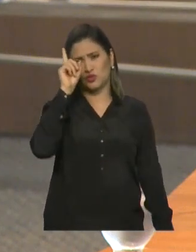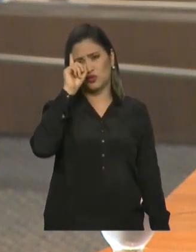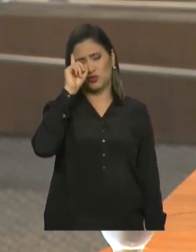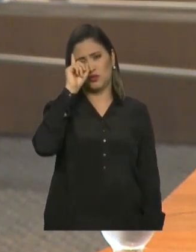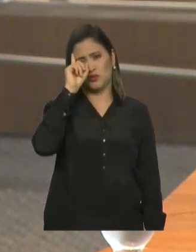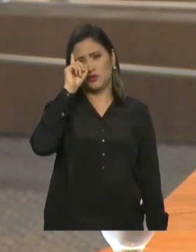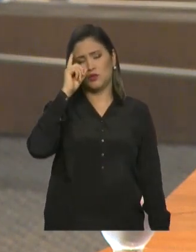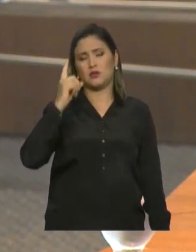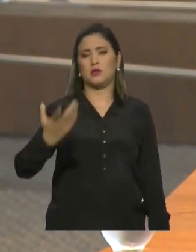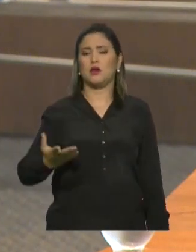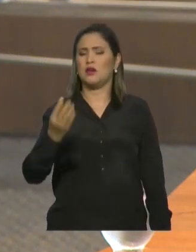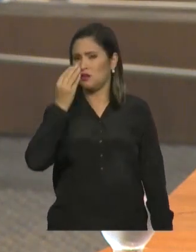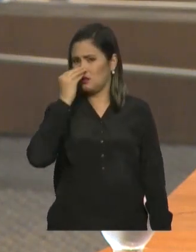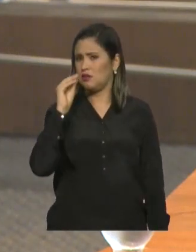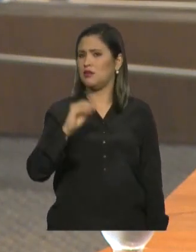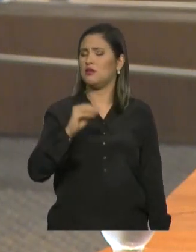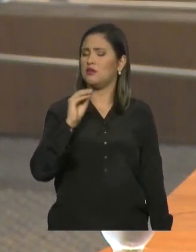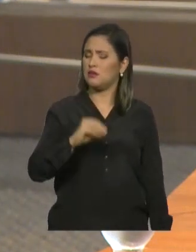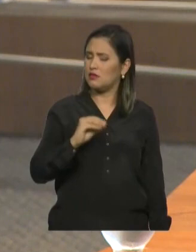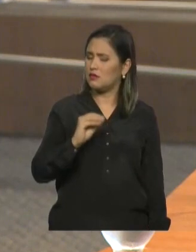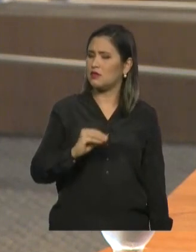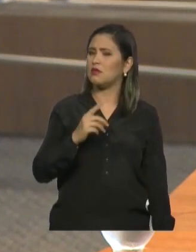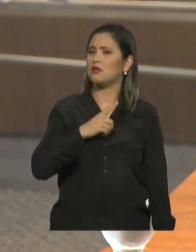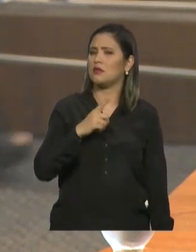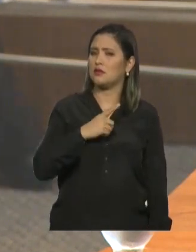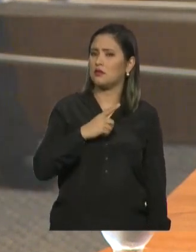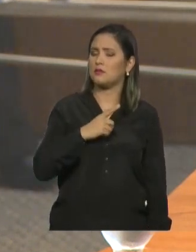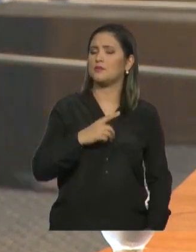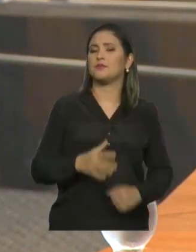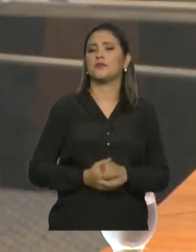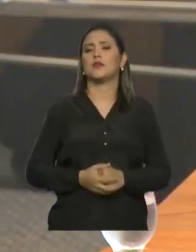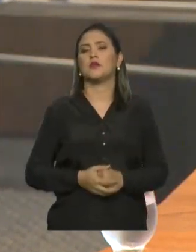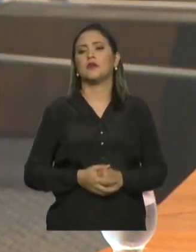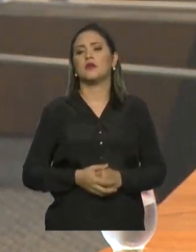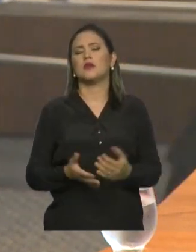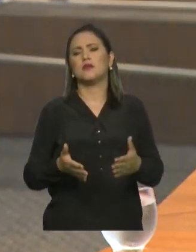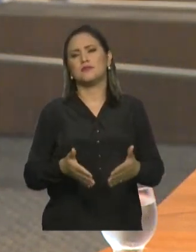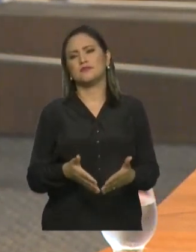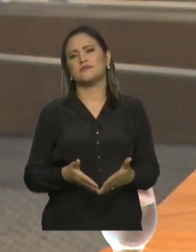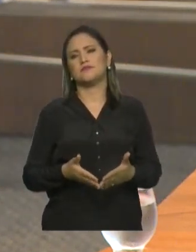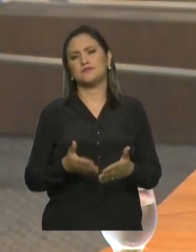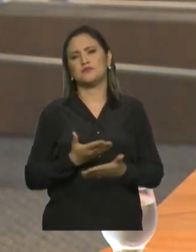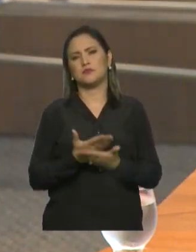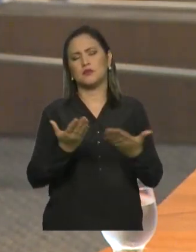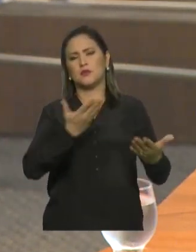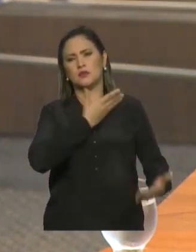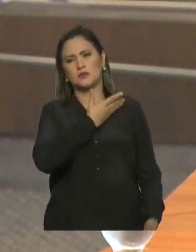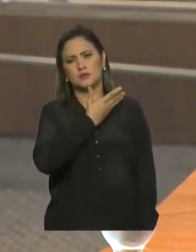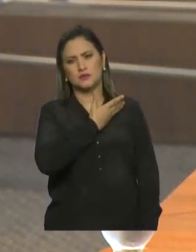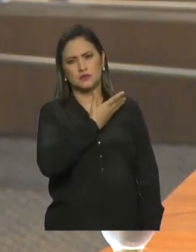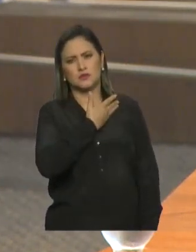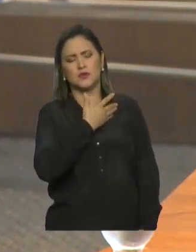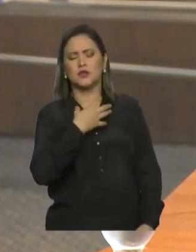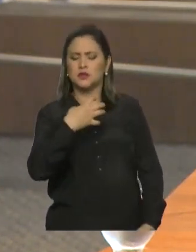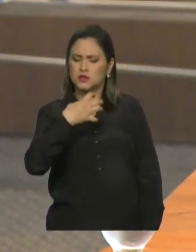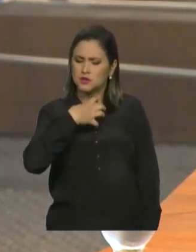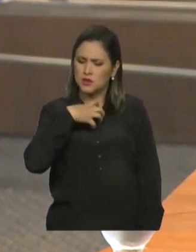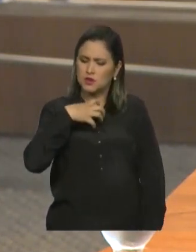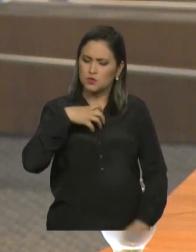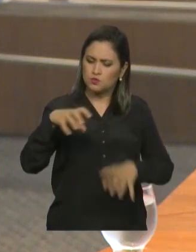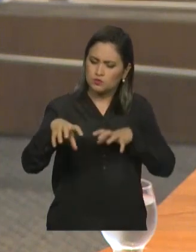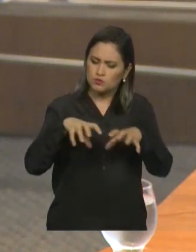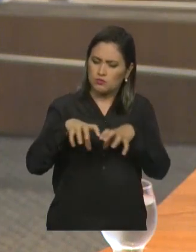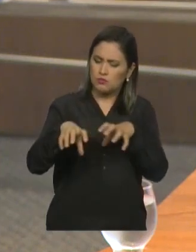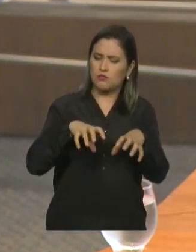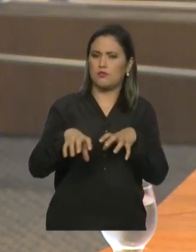aqui chamar os nobres deputados, os colegas aqui de parlamento, para que a gente possa nos mobilizar no sentido